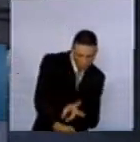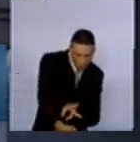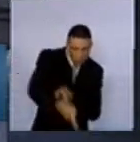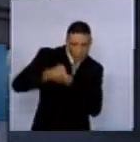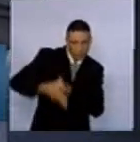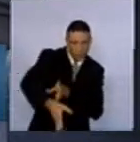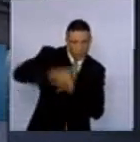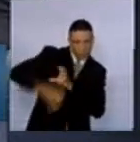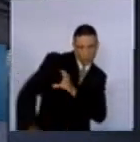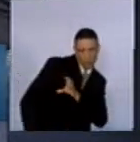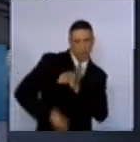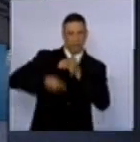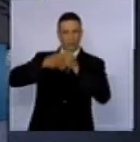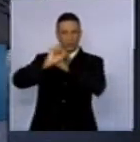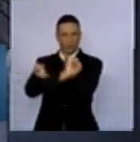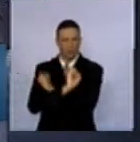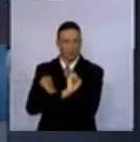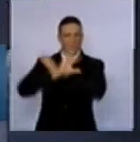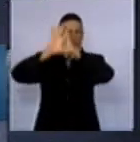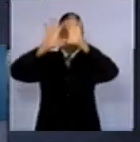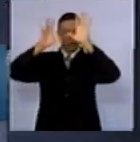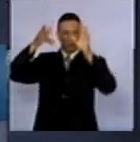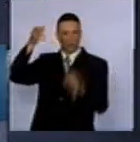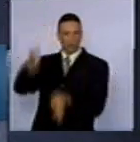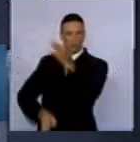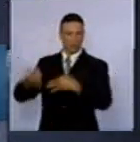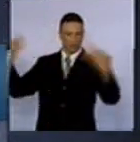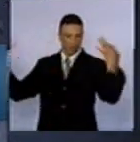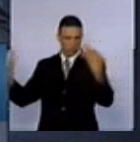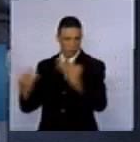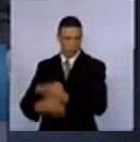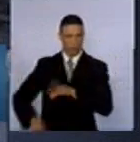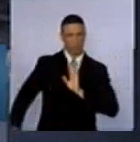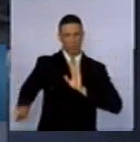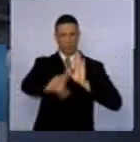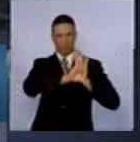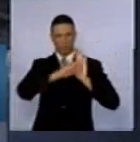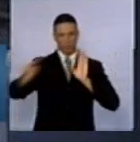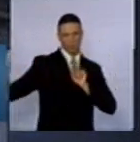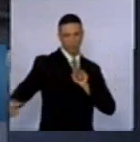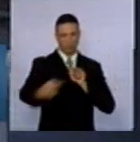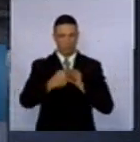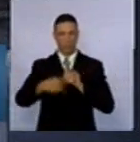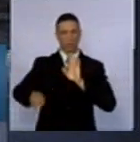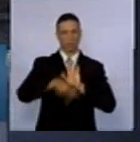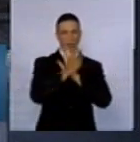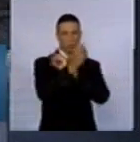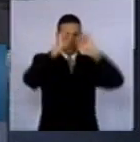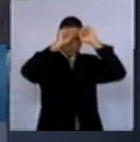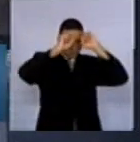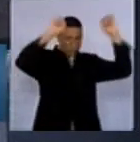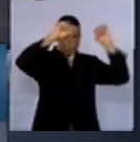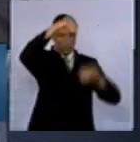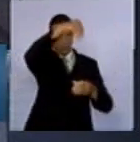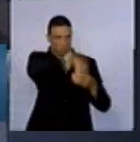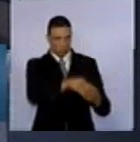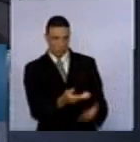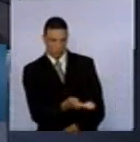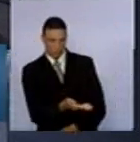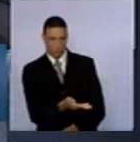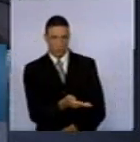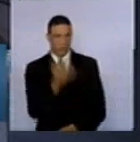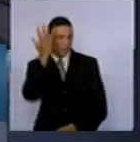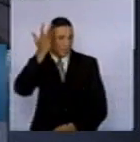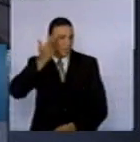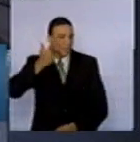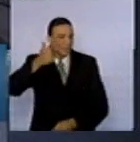decisões possam ser as mais corretas possíveis no entendimento dos Senhores ministros do Supremo Tribunal Federal utilizar os